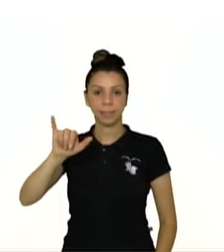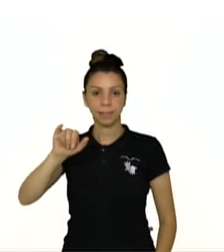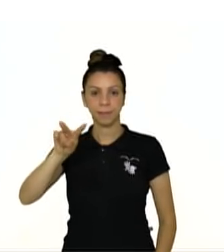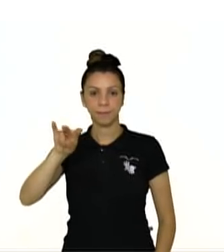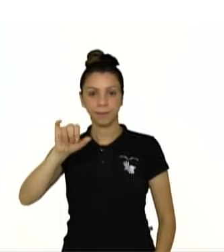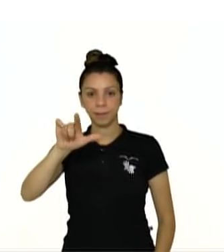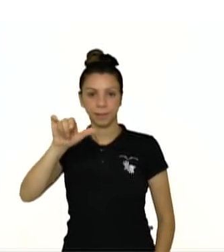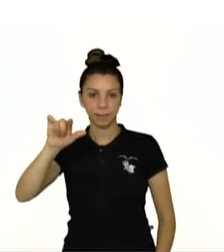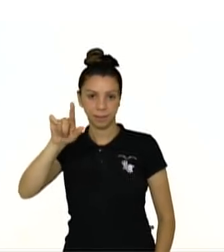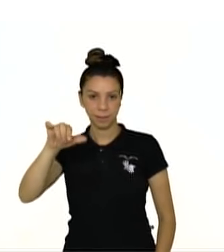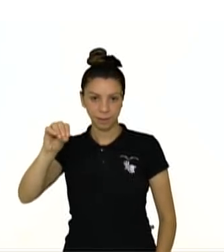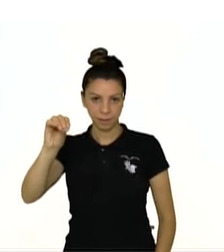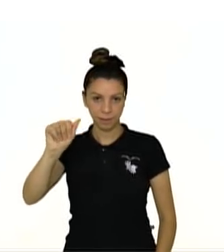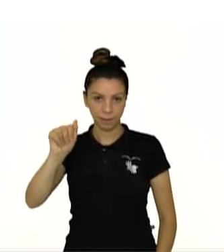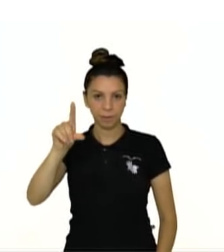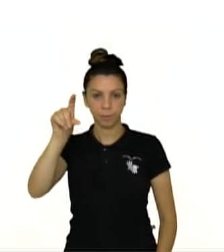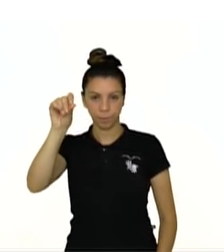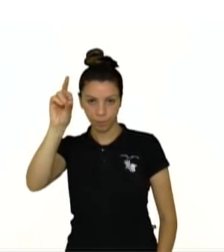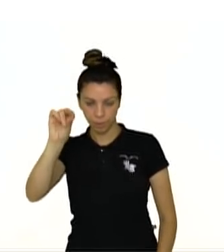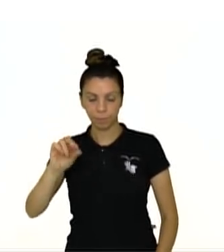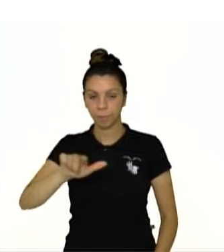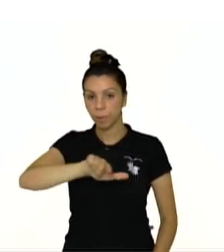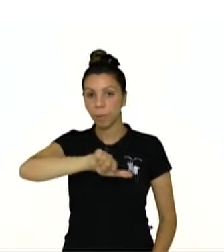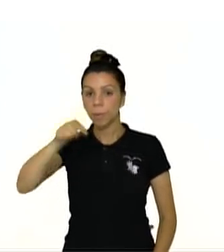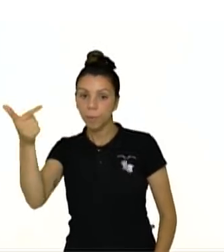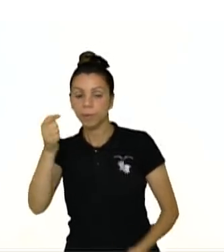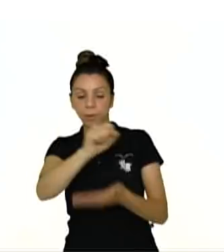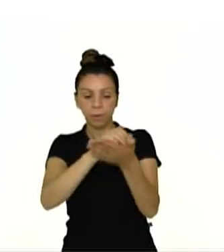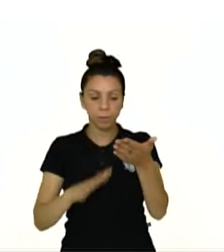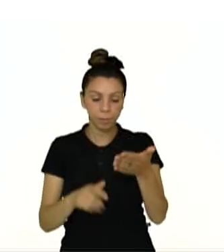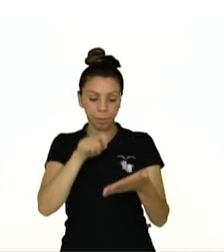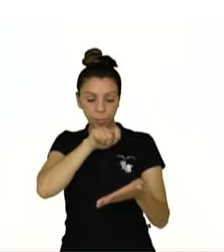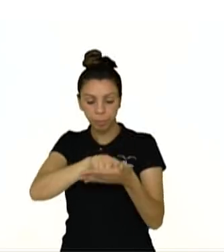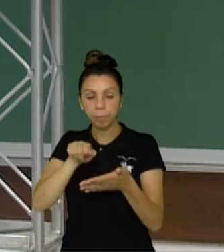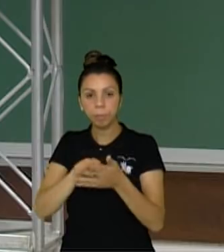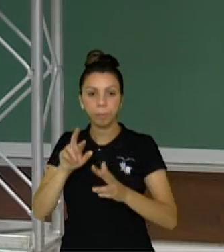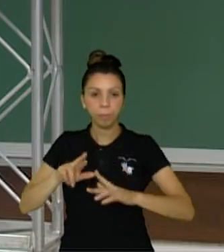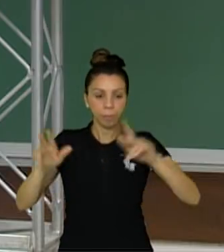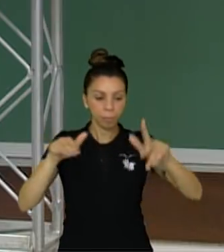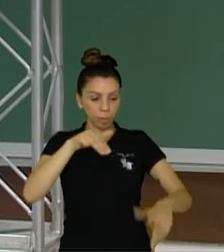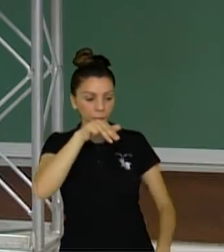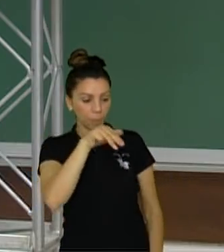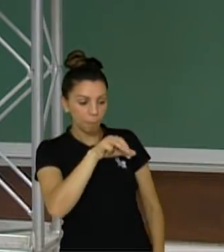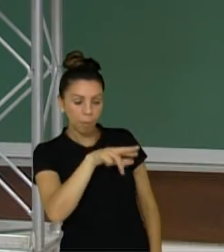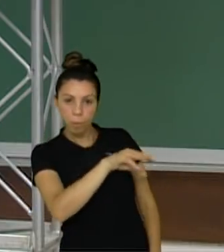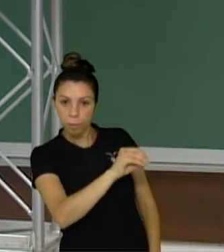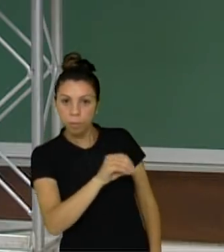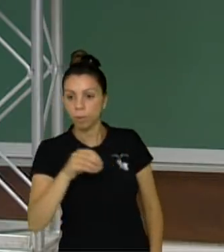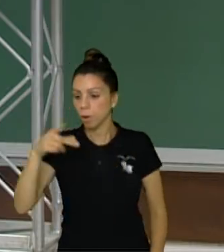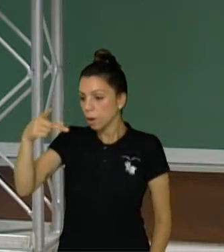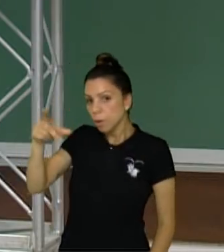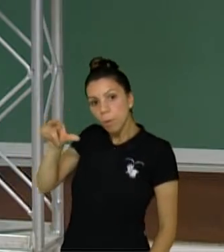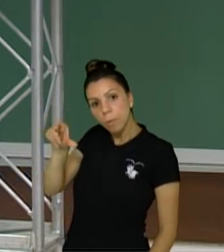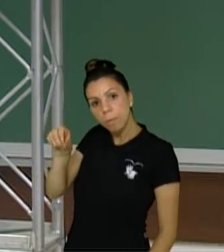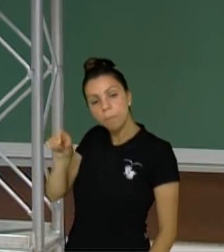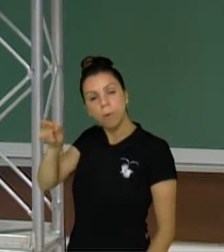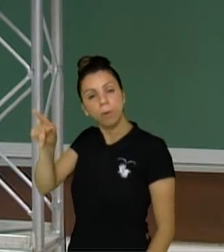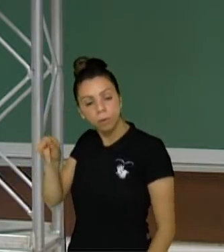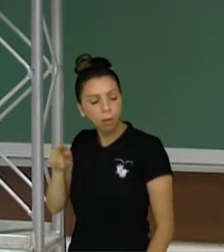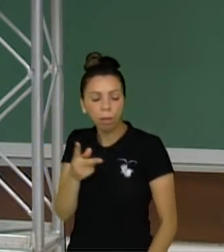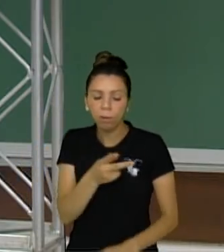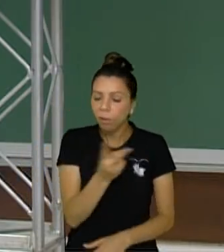atividade. Descreva uma diferença entre o monogenismo e o poligenismo.